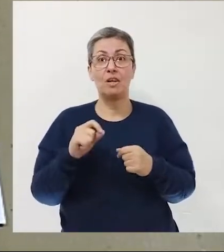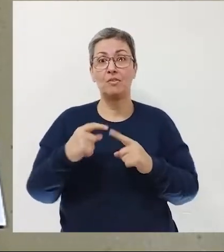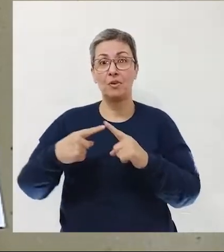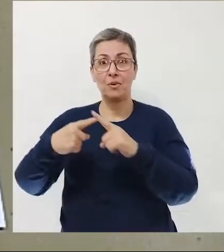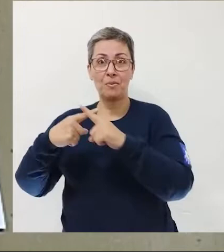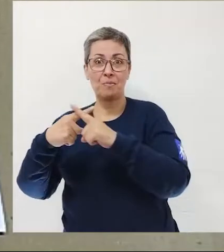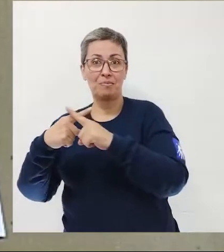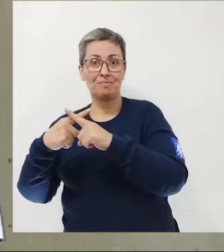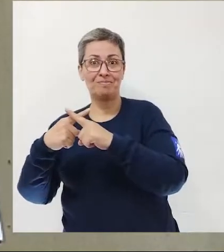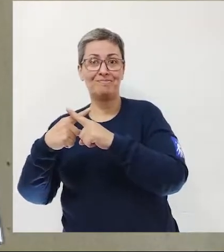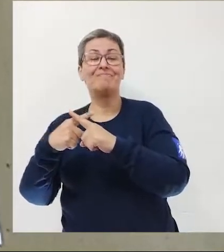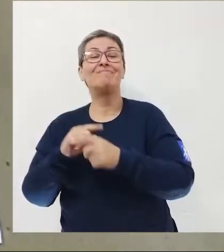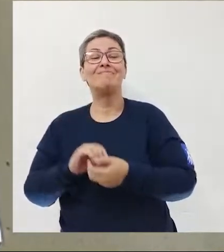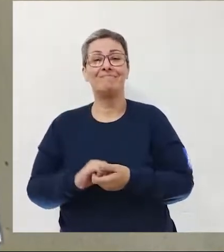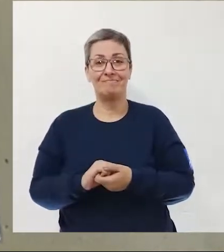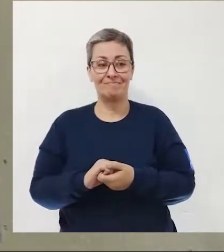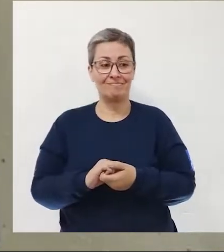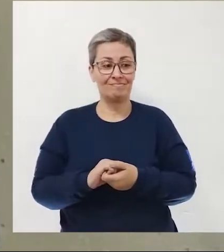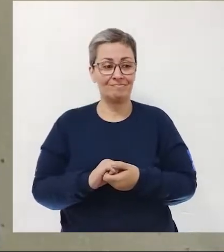vou multiplicar.